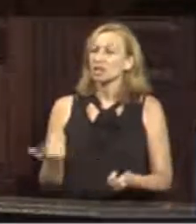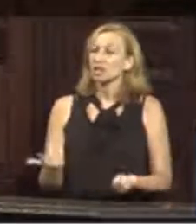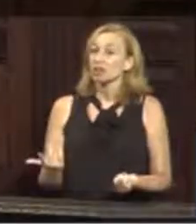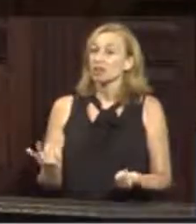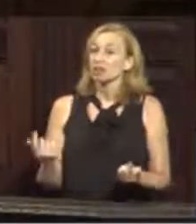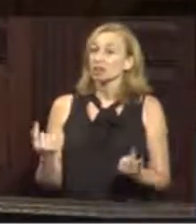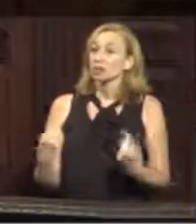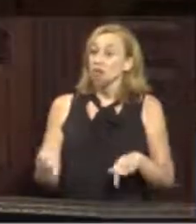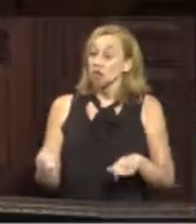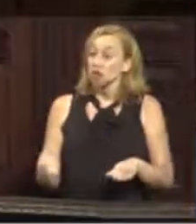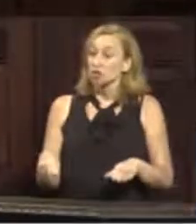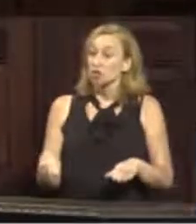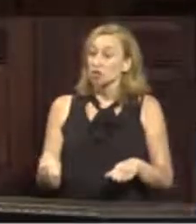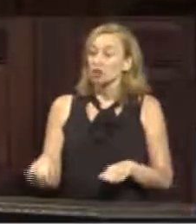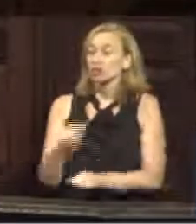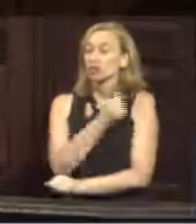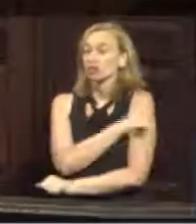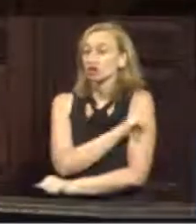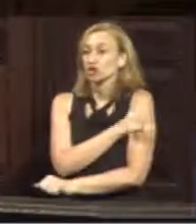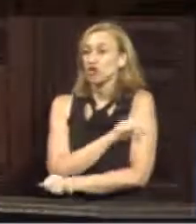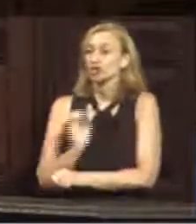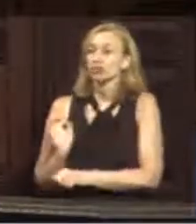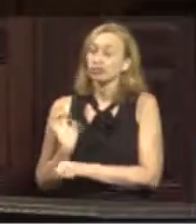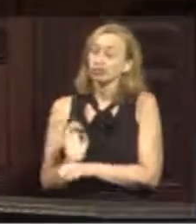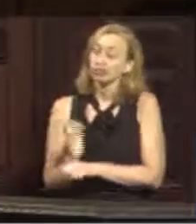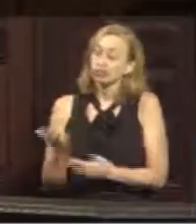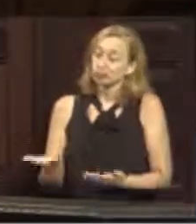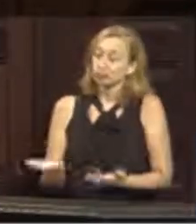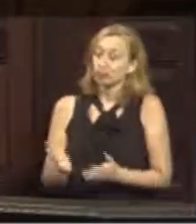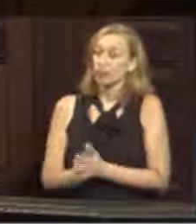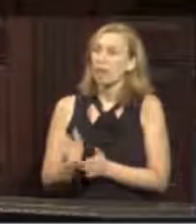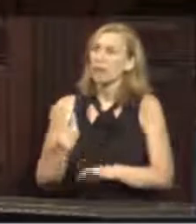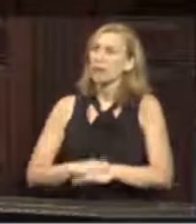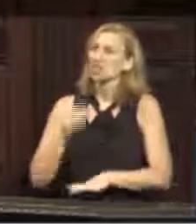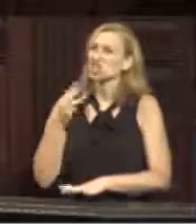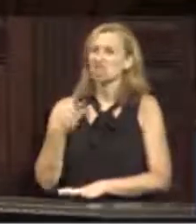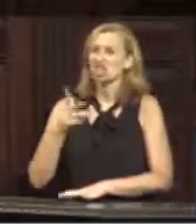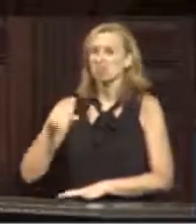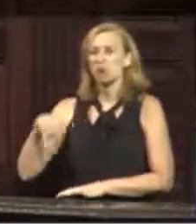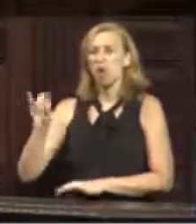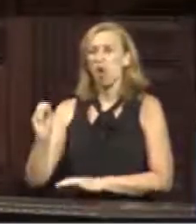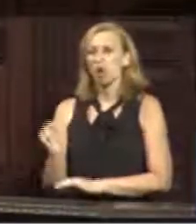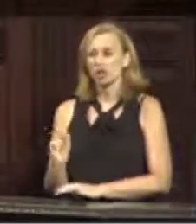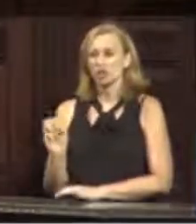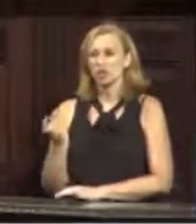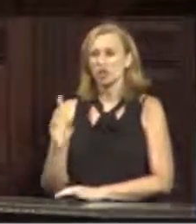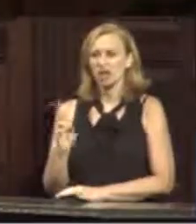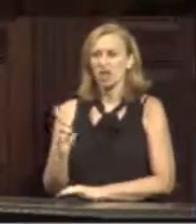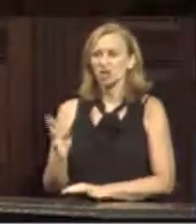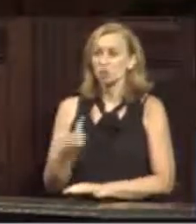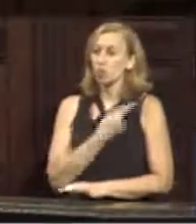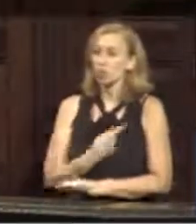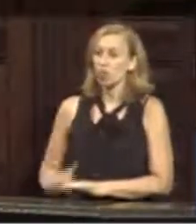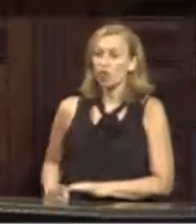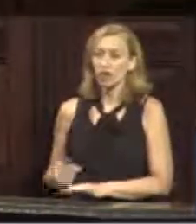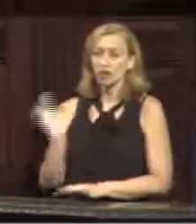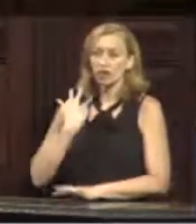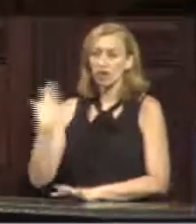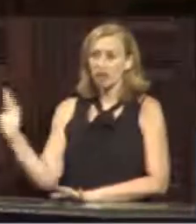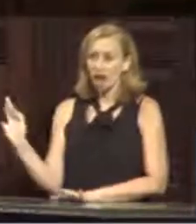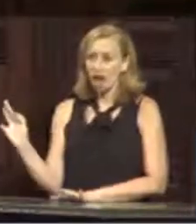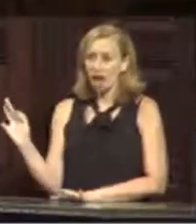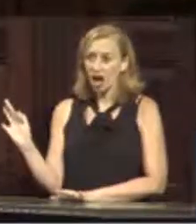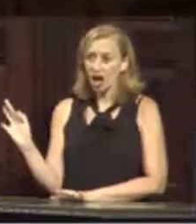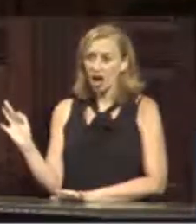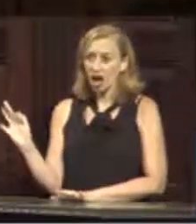Janeiro mais de 3 bilhões de reais, o governo federal, em vez de